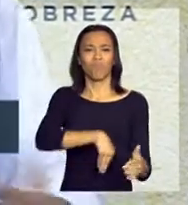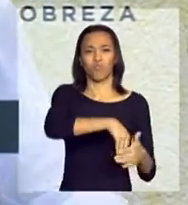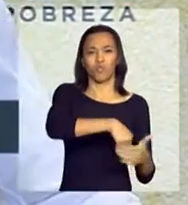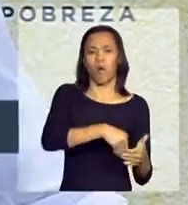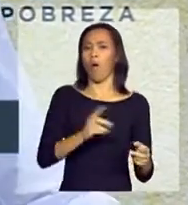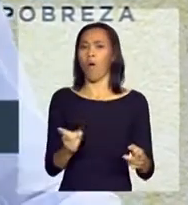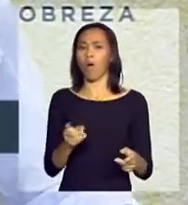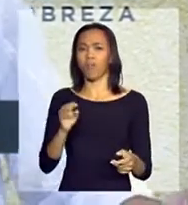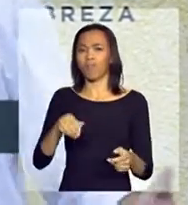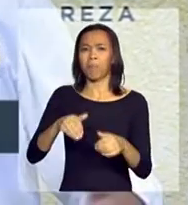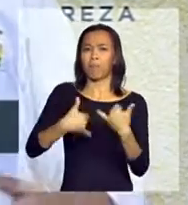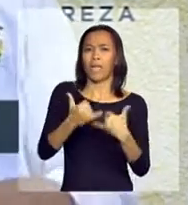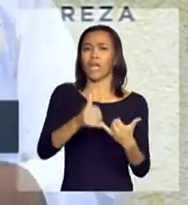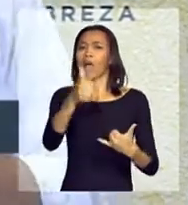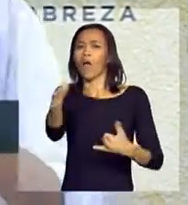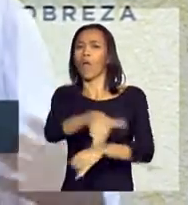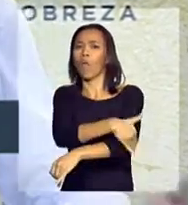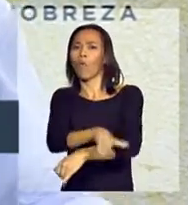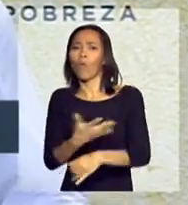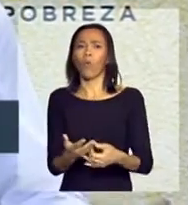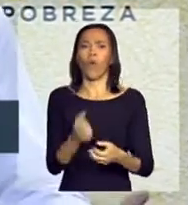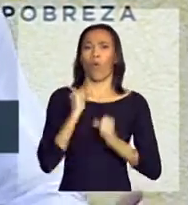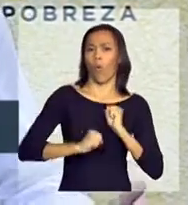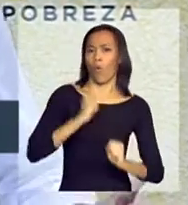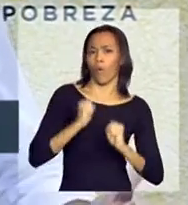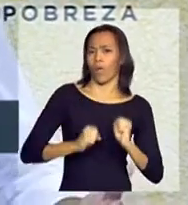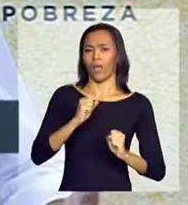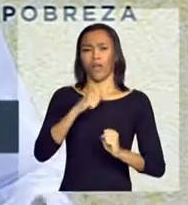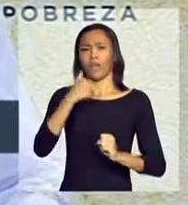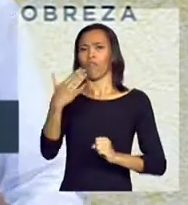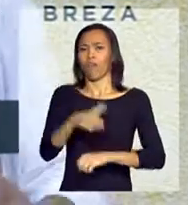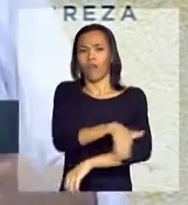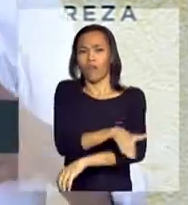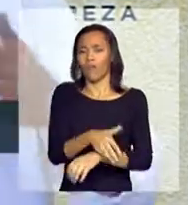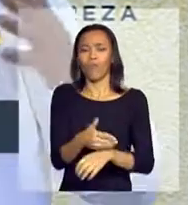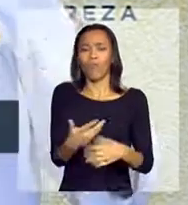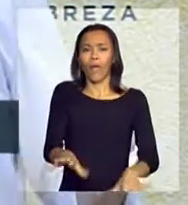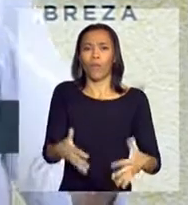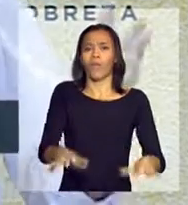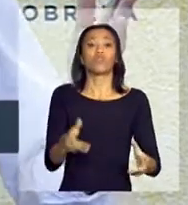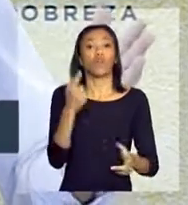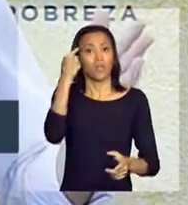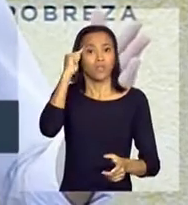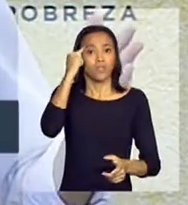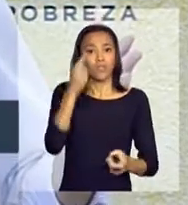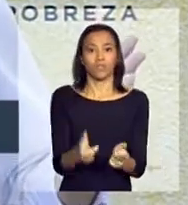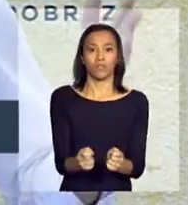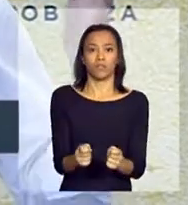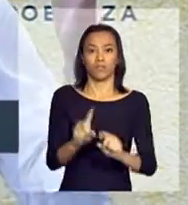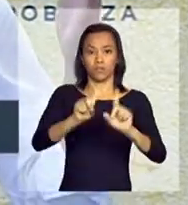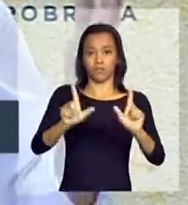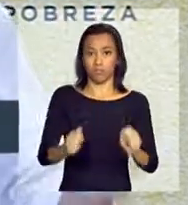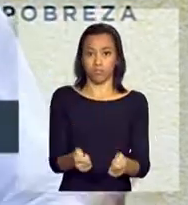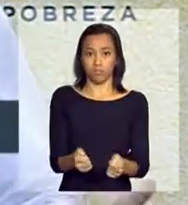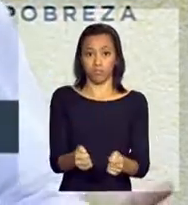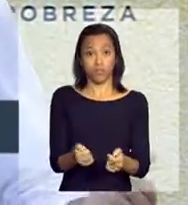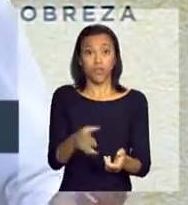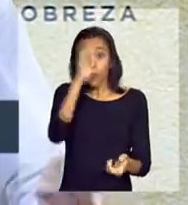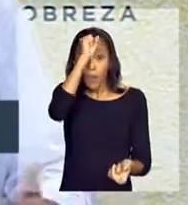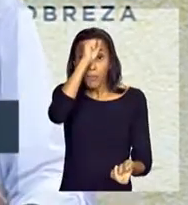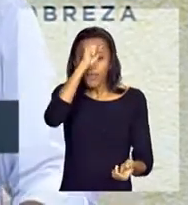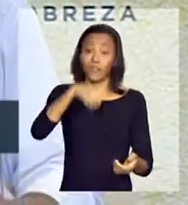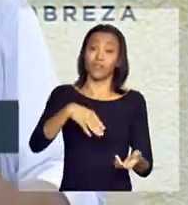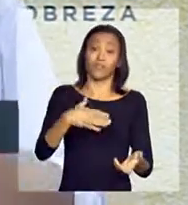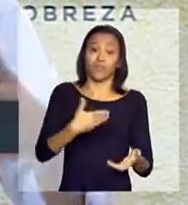não briga mais na rua não corre mais da rua só ficar no videogame e também não pode se não aprende a jogar